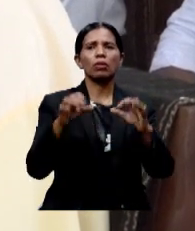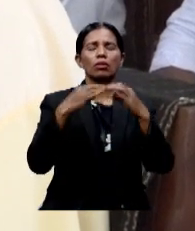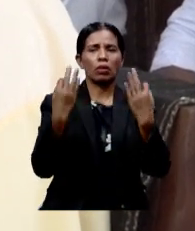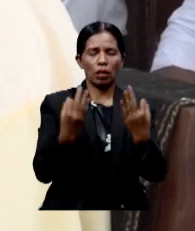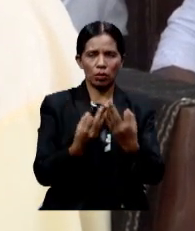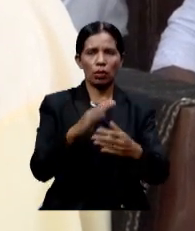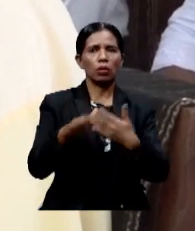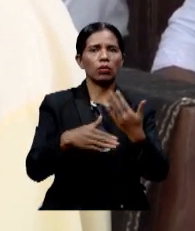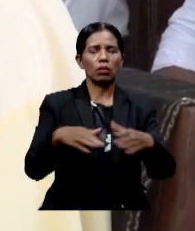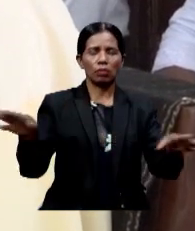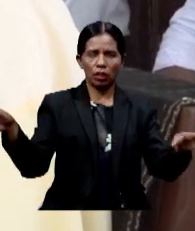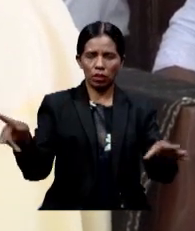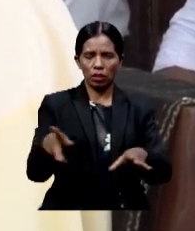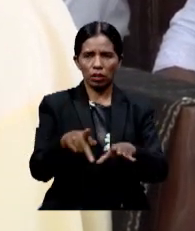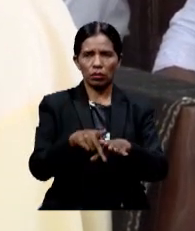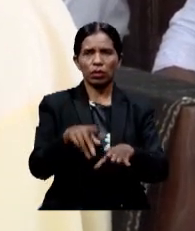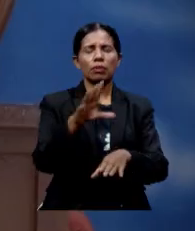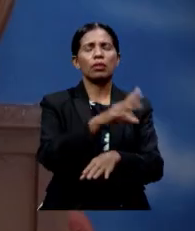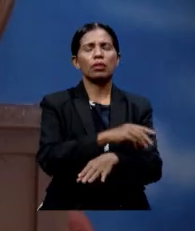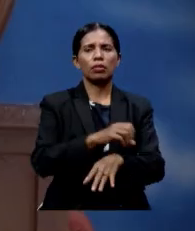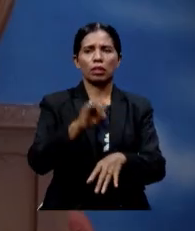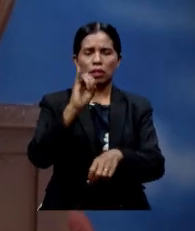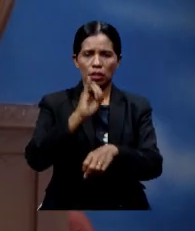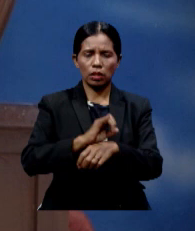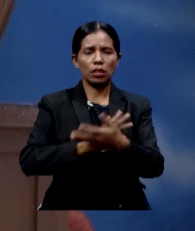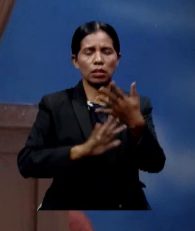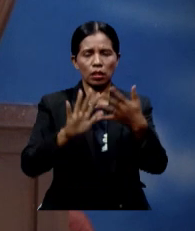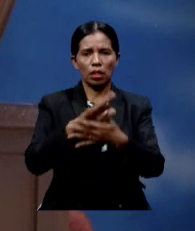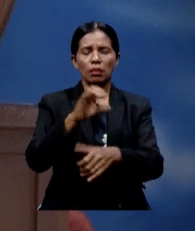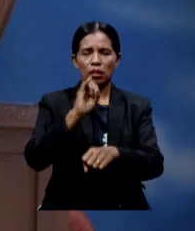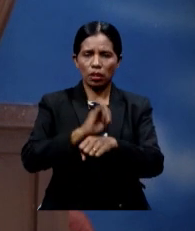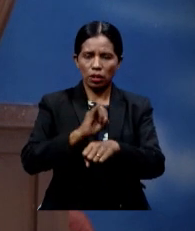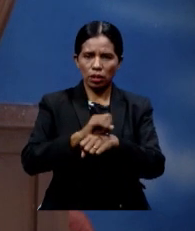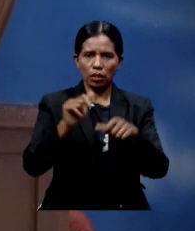pela parte e a cerimônia da e celebração por nossa oi né.